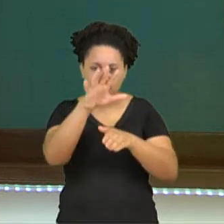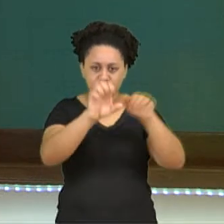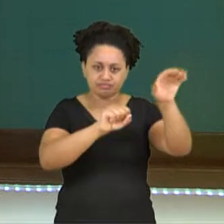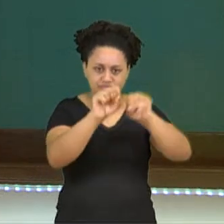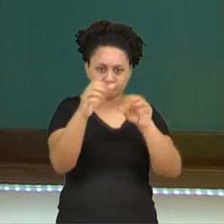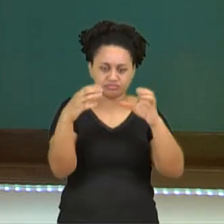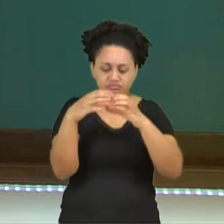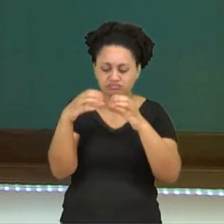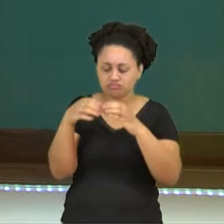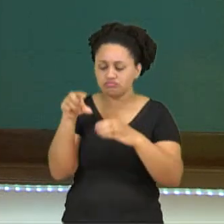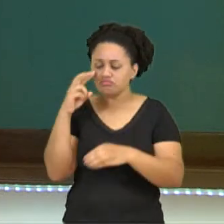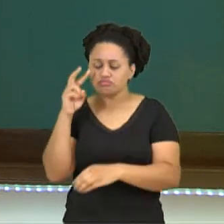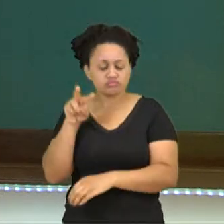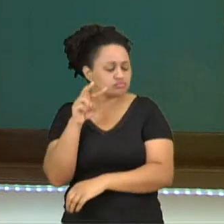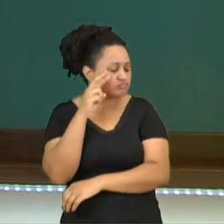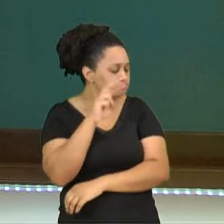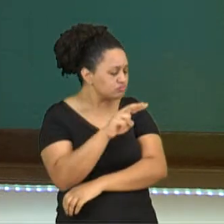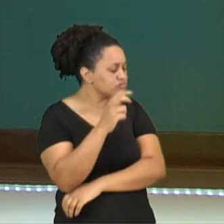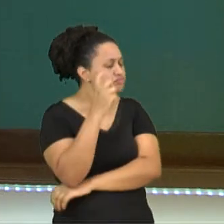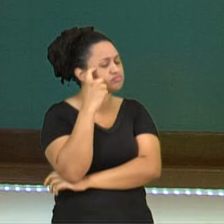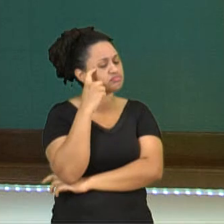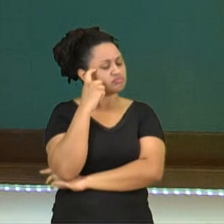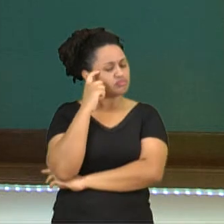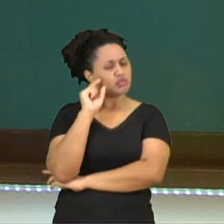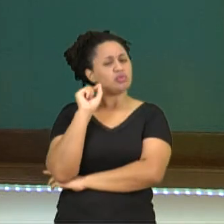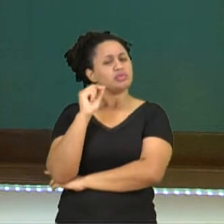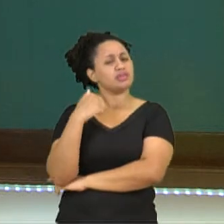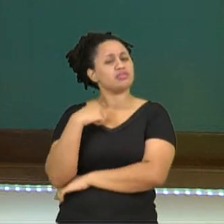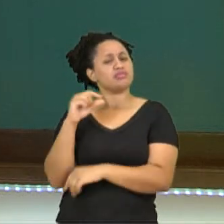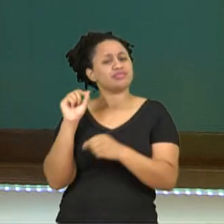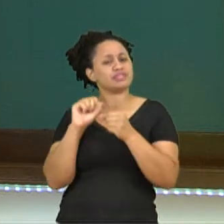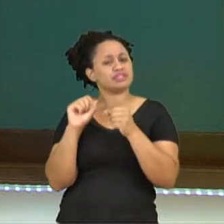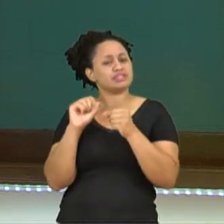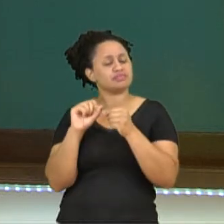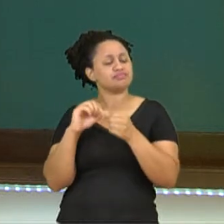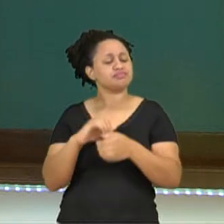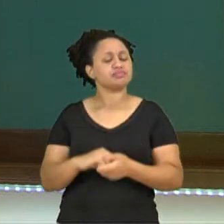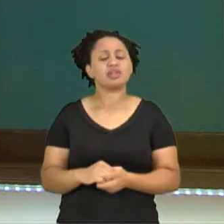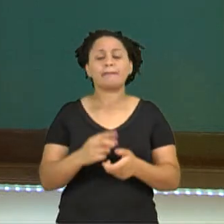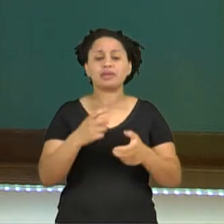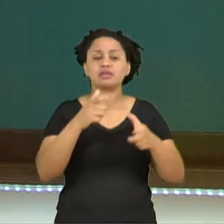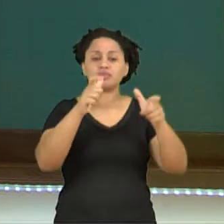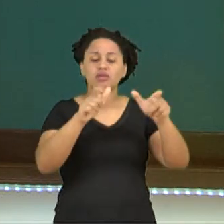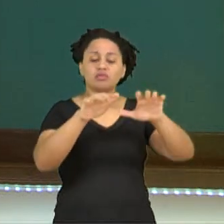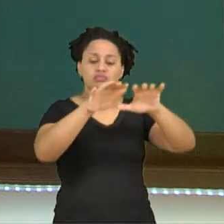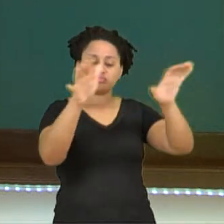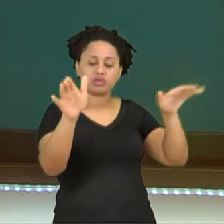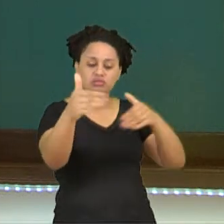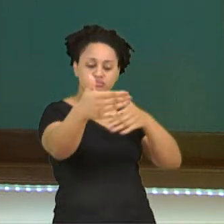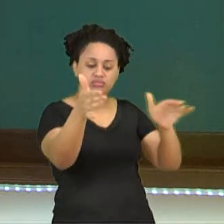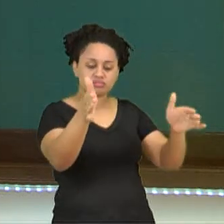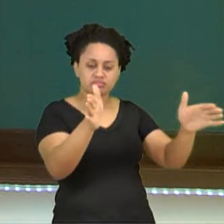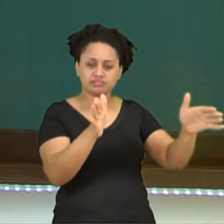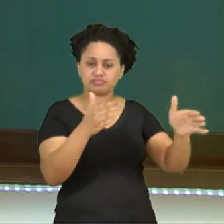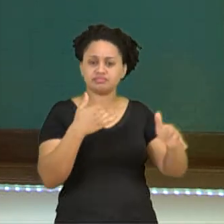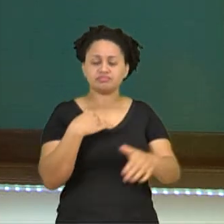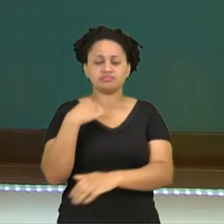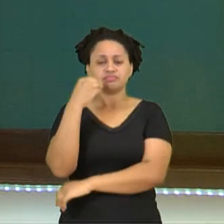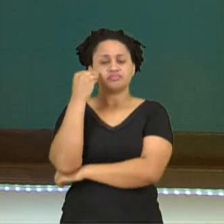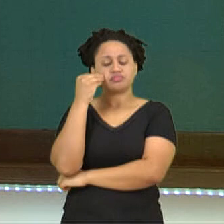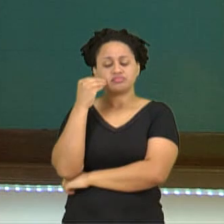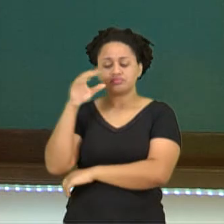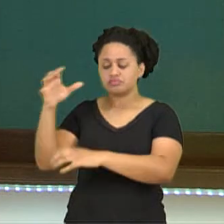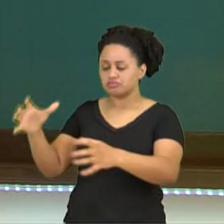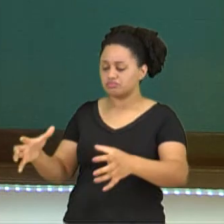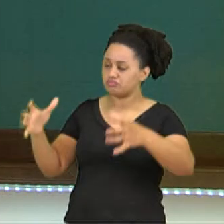poderia fazer. Viu um ginásio, num espaço fechado, num salão, e resolveu colocar esses